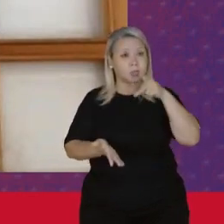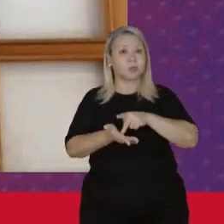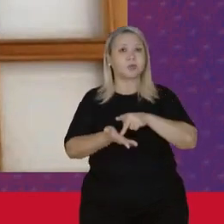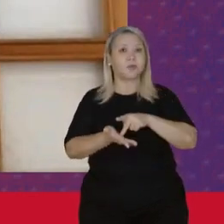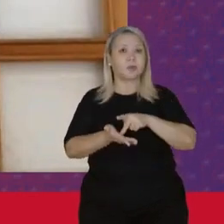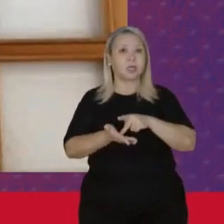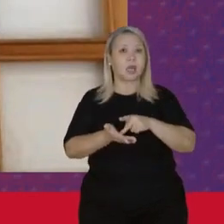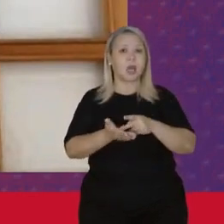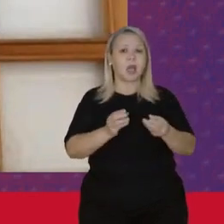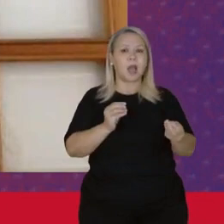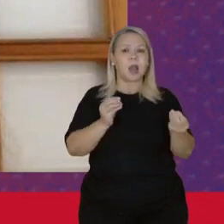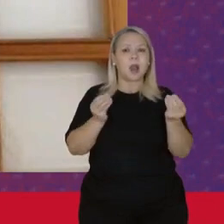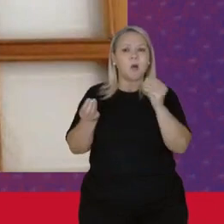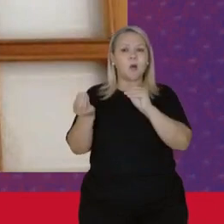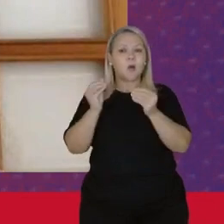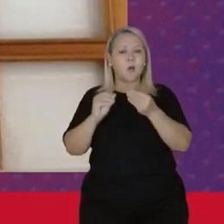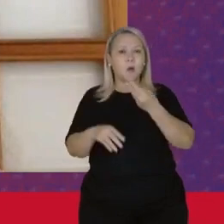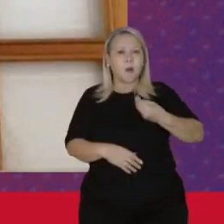né, colocar a vida